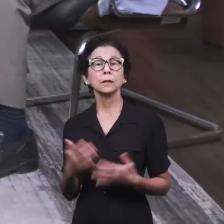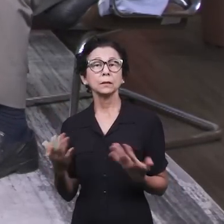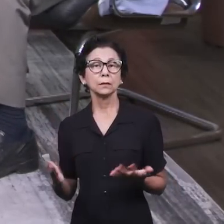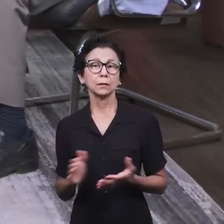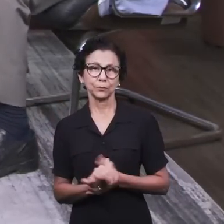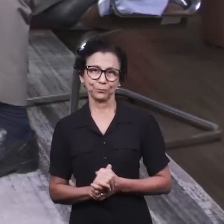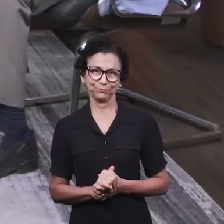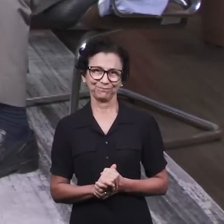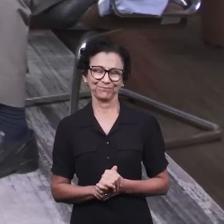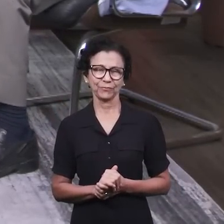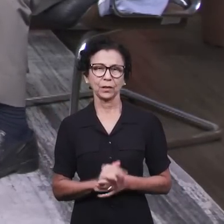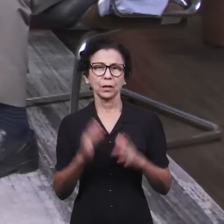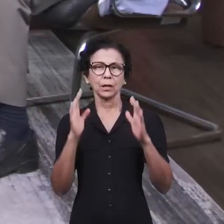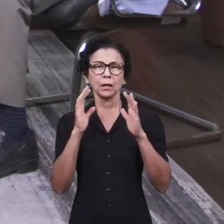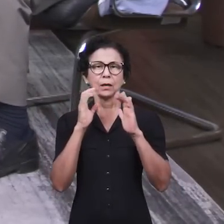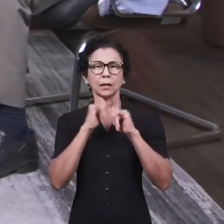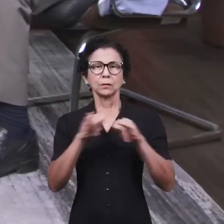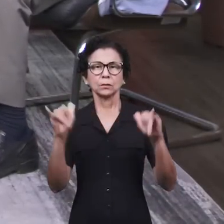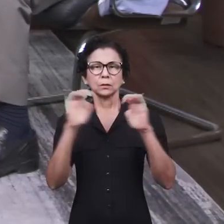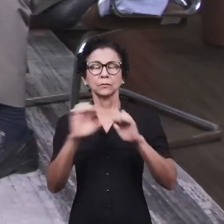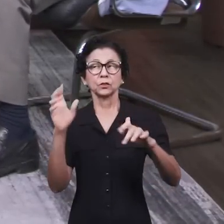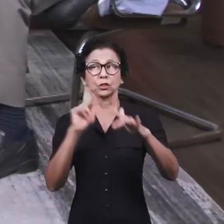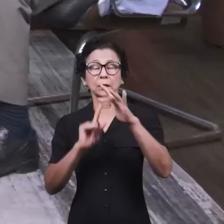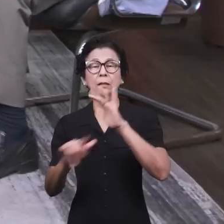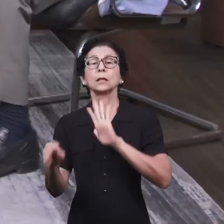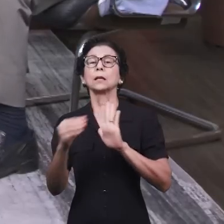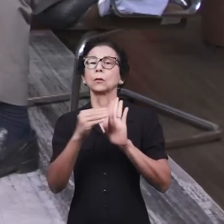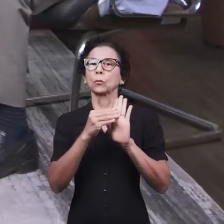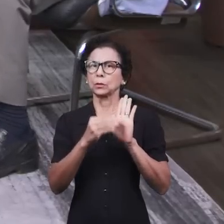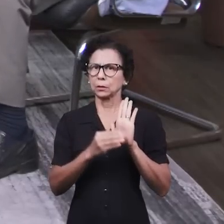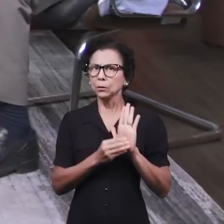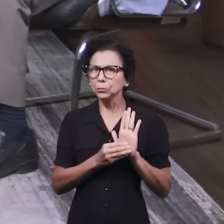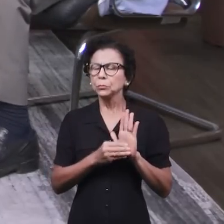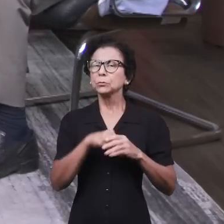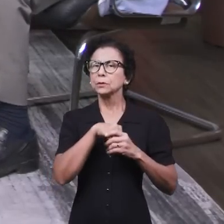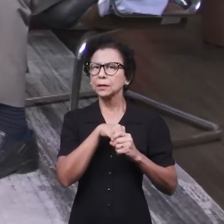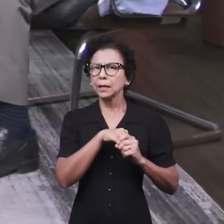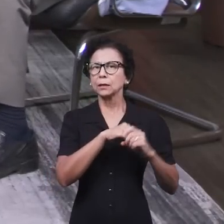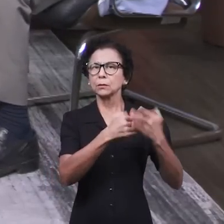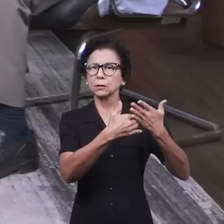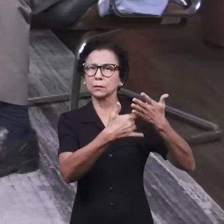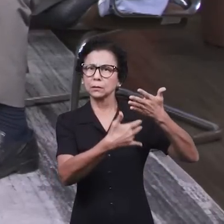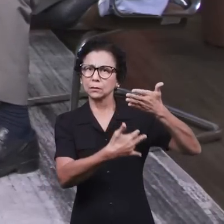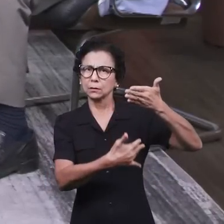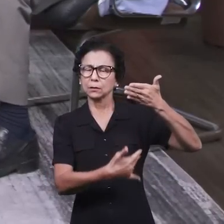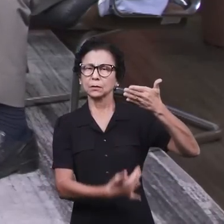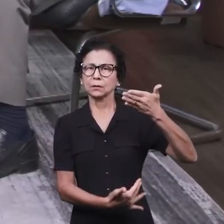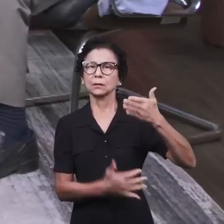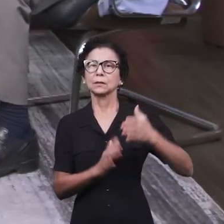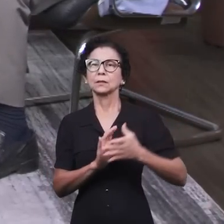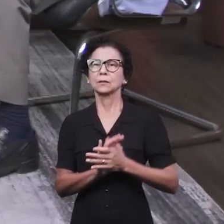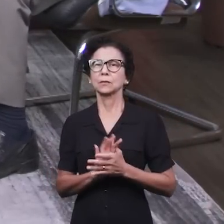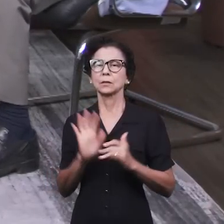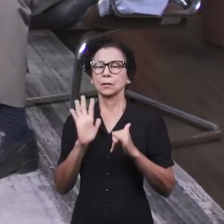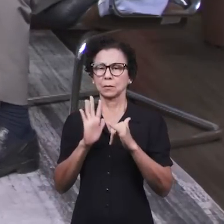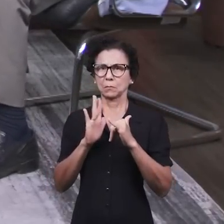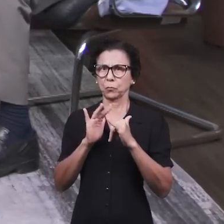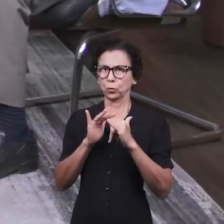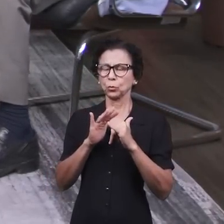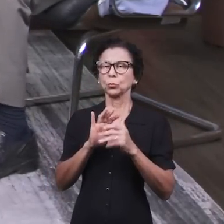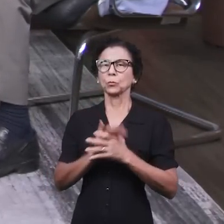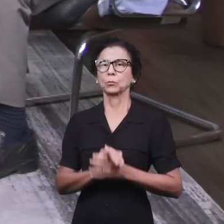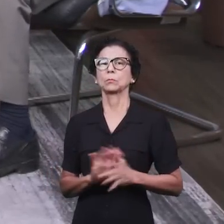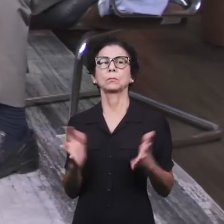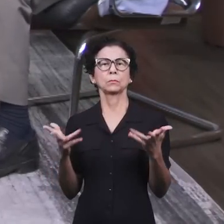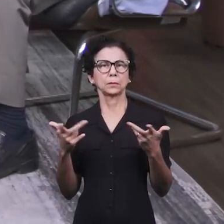Eterno, o pastor Gedeu fez menção agora, é mais um dos conteúdos que nós temos dentro da nossa grade, que você também pode encontrar lá no canal da Igreja